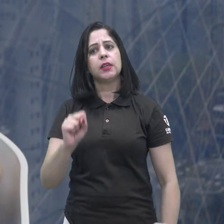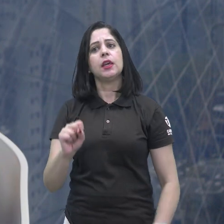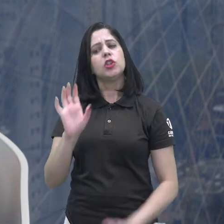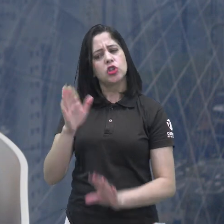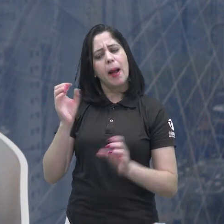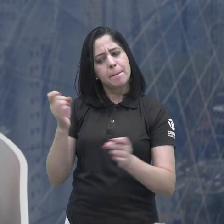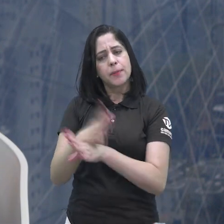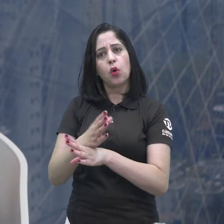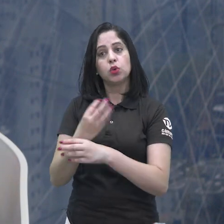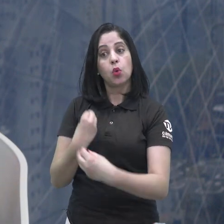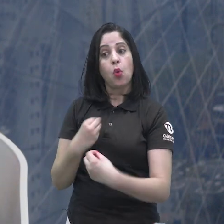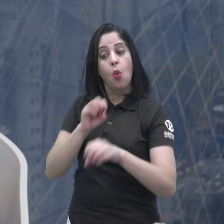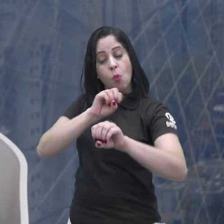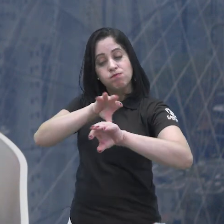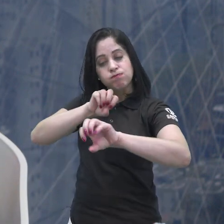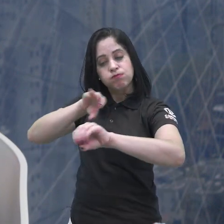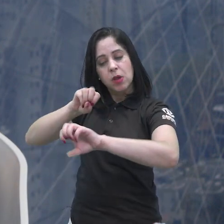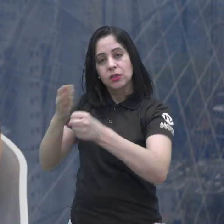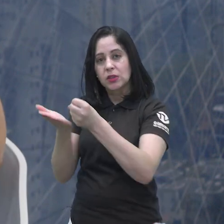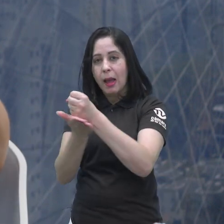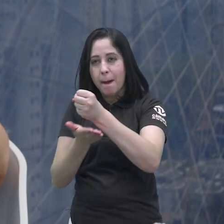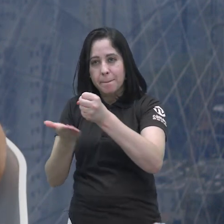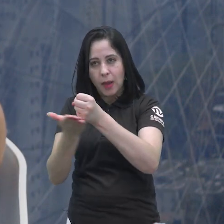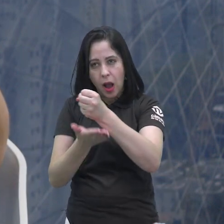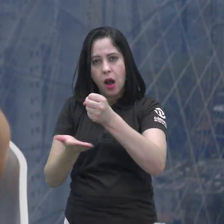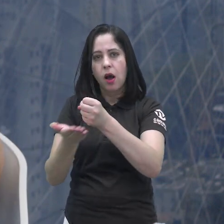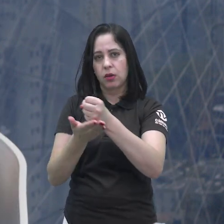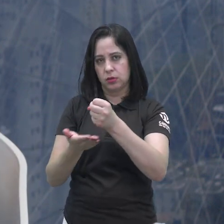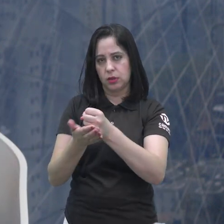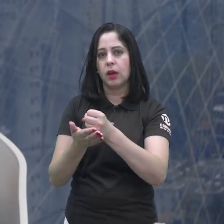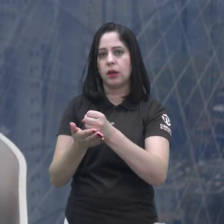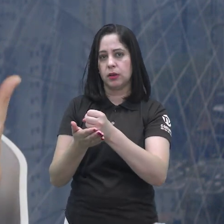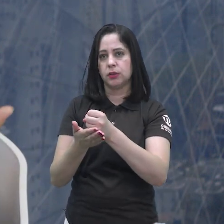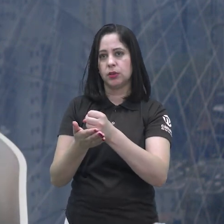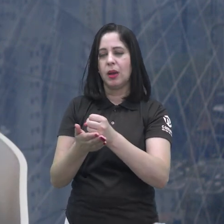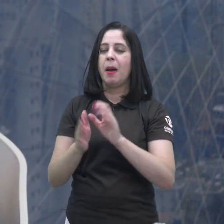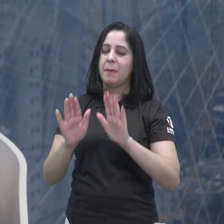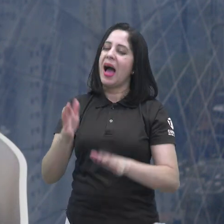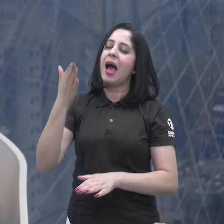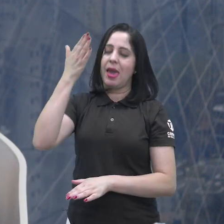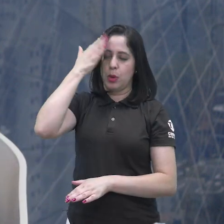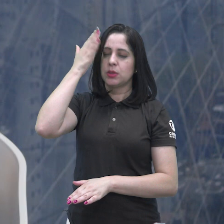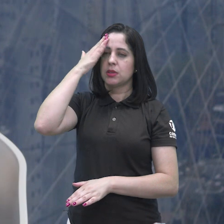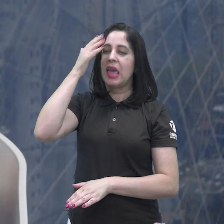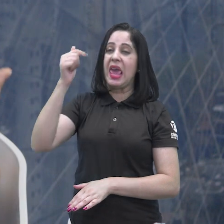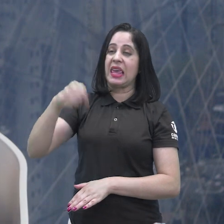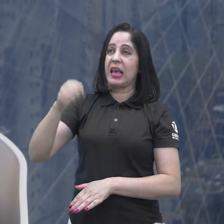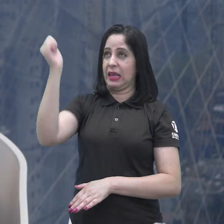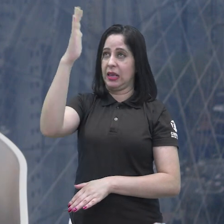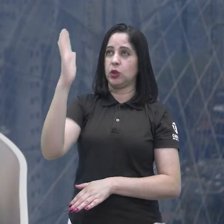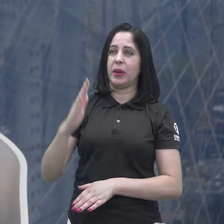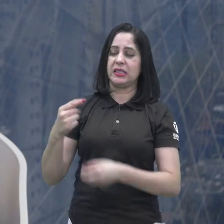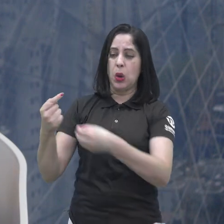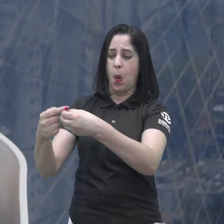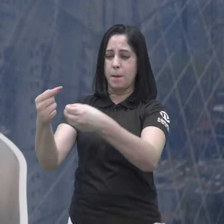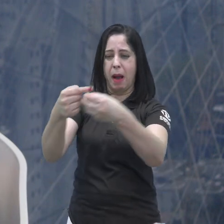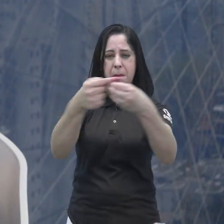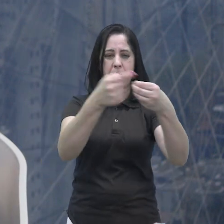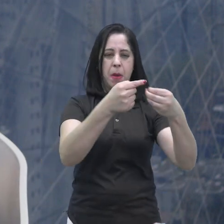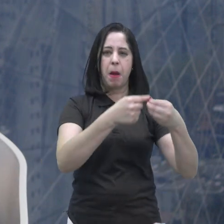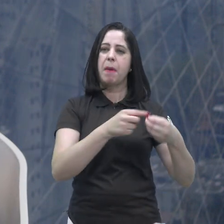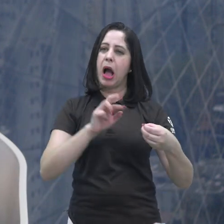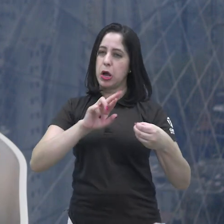uma educação básica de qualidade, apesar de suas diferenças. A gente está falando do Brasil e das cidades que compõem o Brasil, que